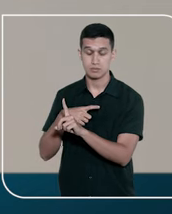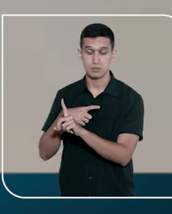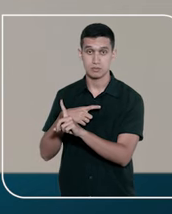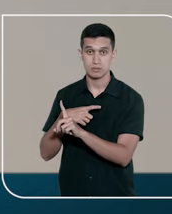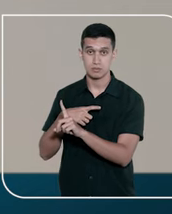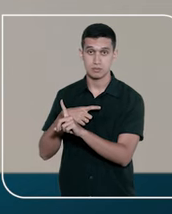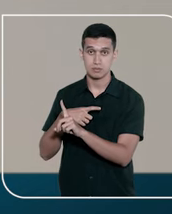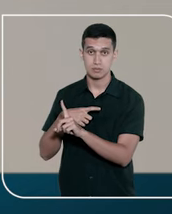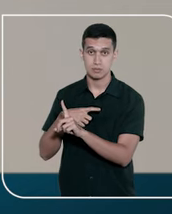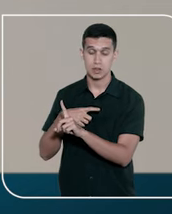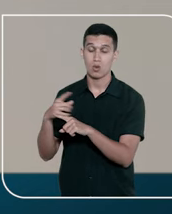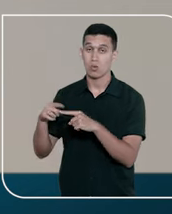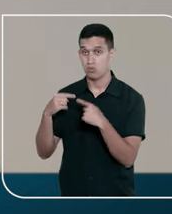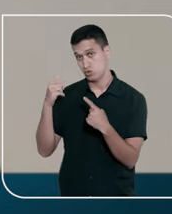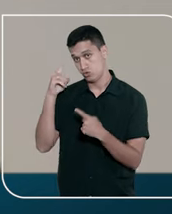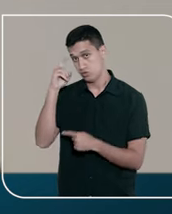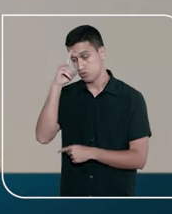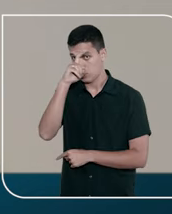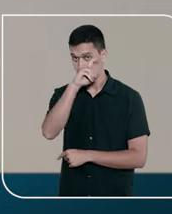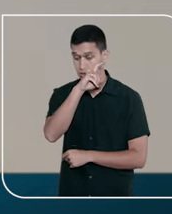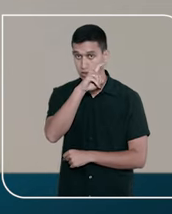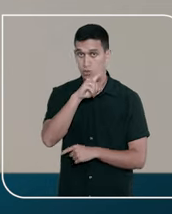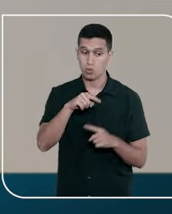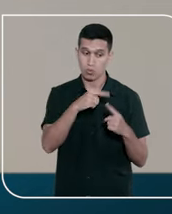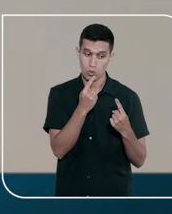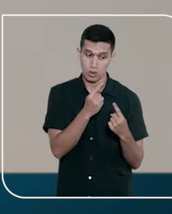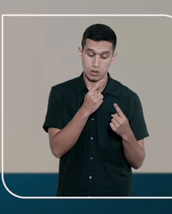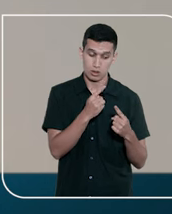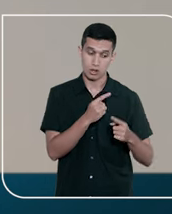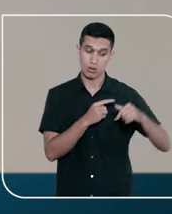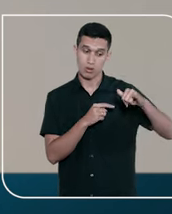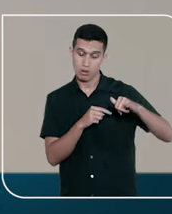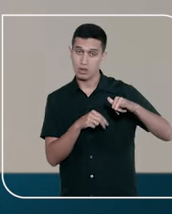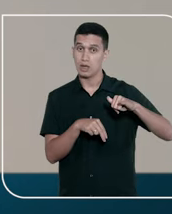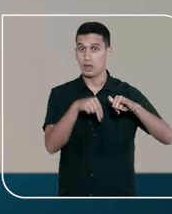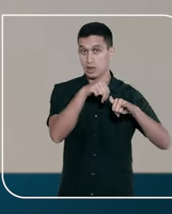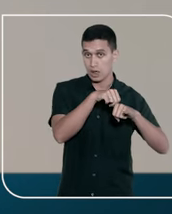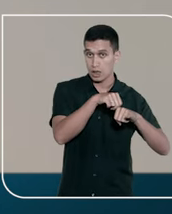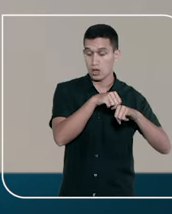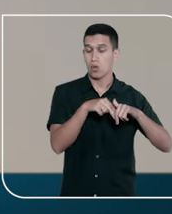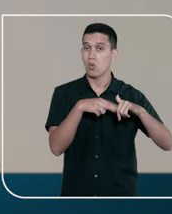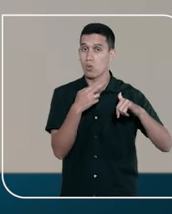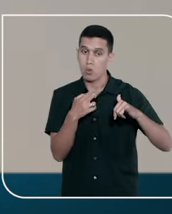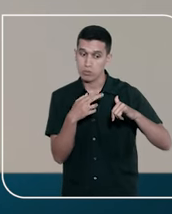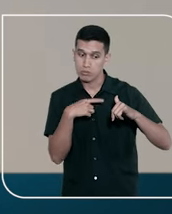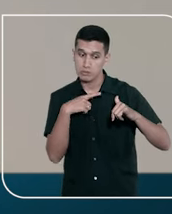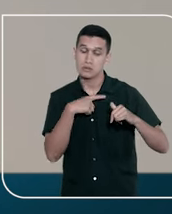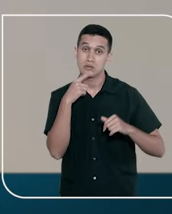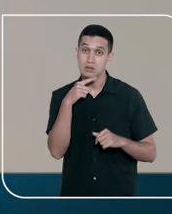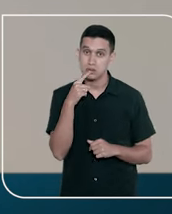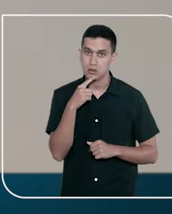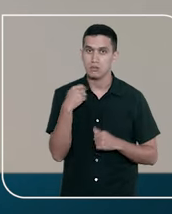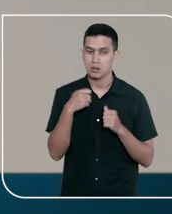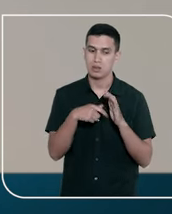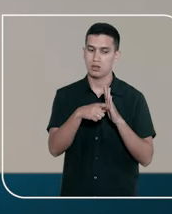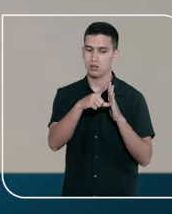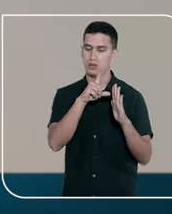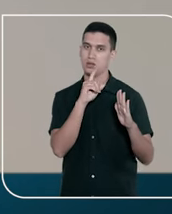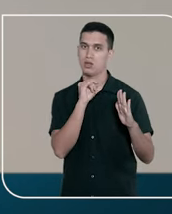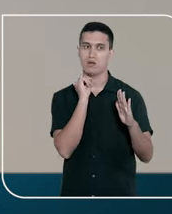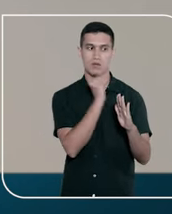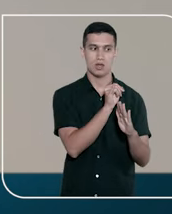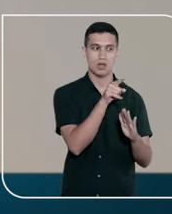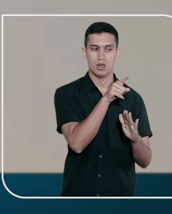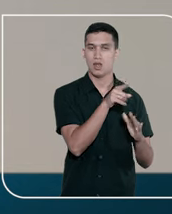que tenha alguma dificuldade quanto ao embarque, acomodação dentro do voo, ele deve avisar a companhia aérea com antecedência para que as